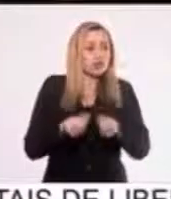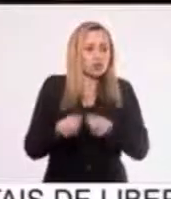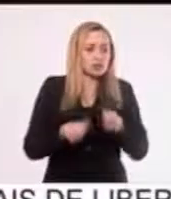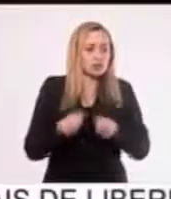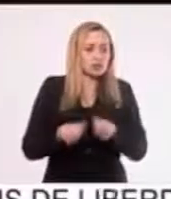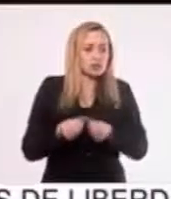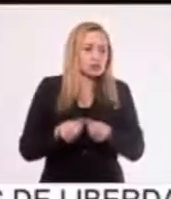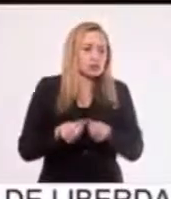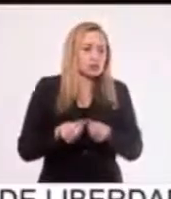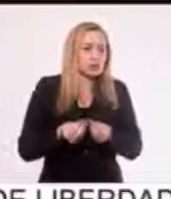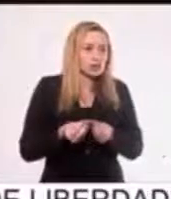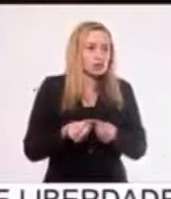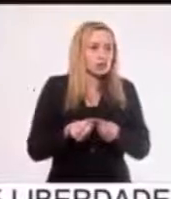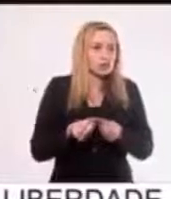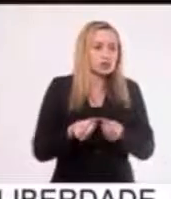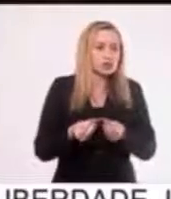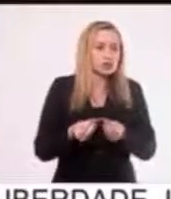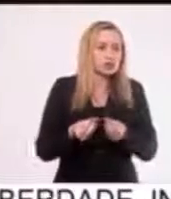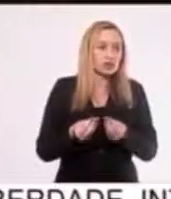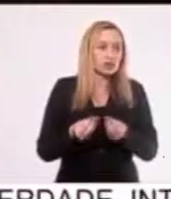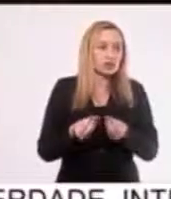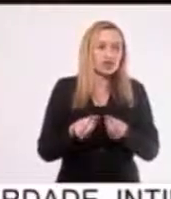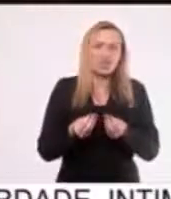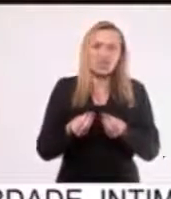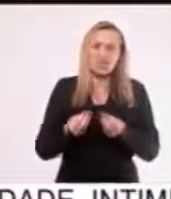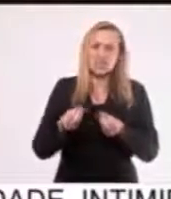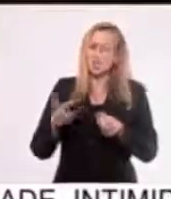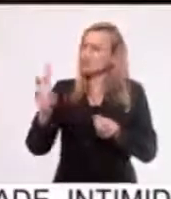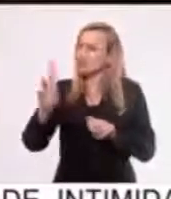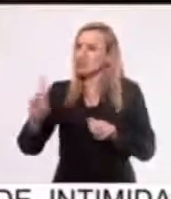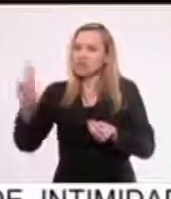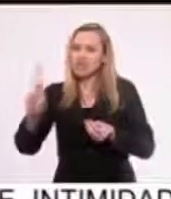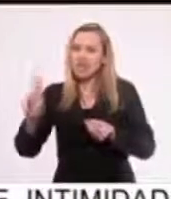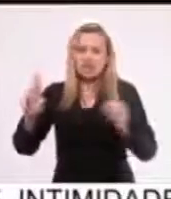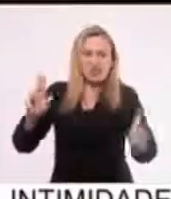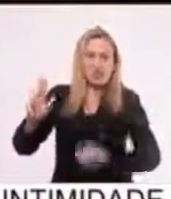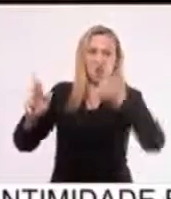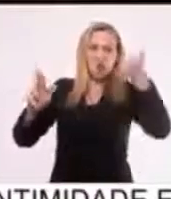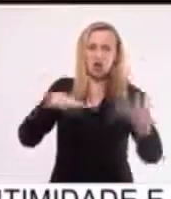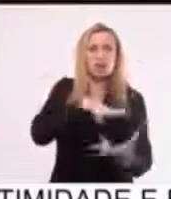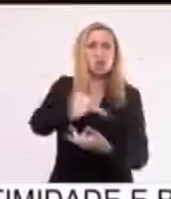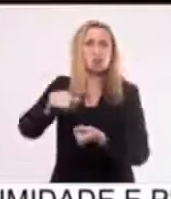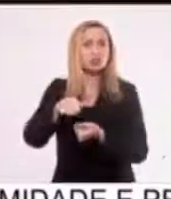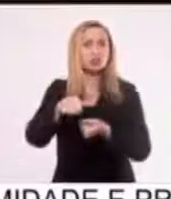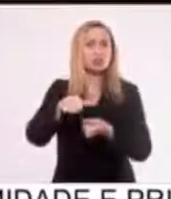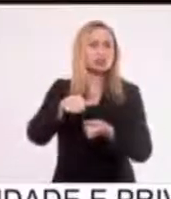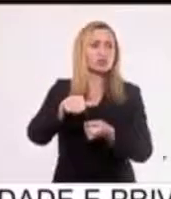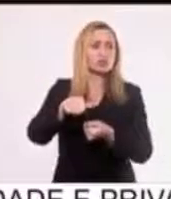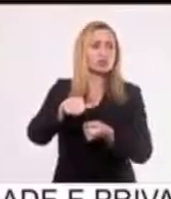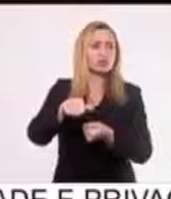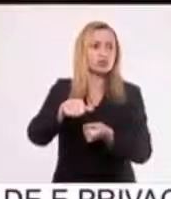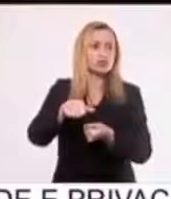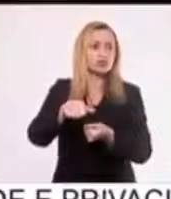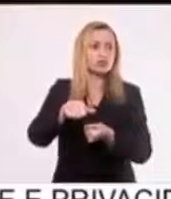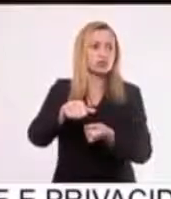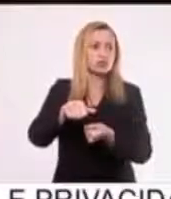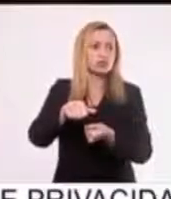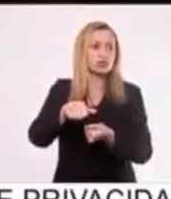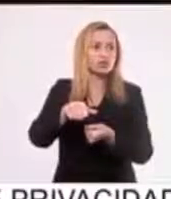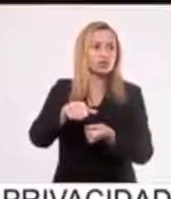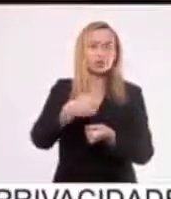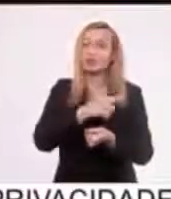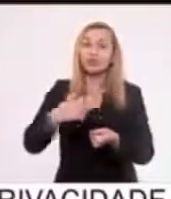50 faculdades melhores do mundo. Eu quero uma explicação, presidente. Não tem fundamento? Tem mais